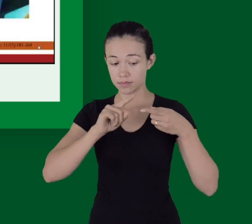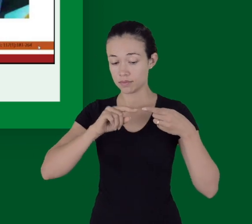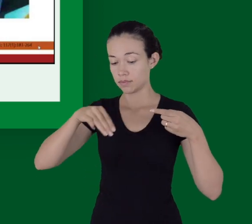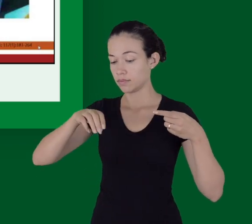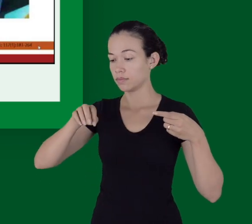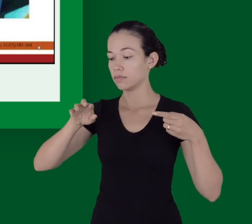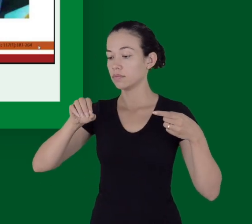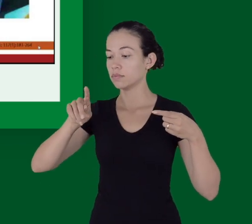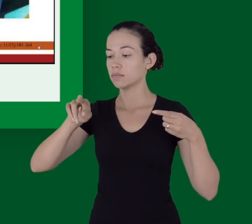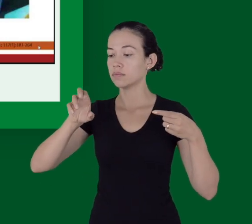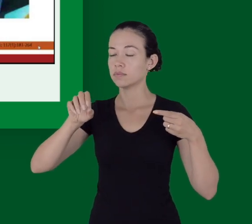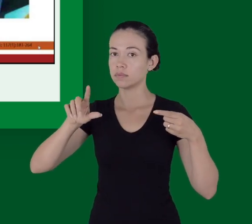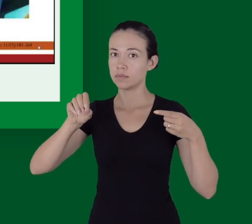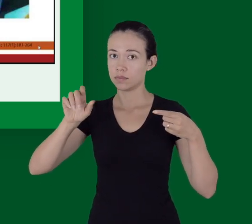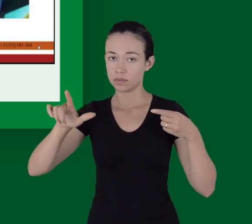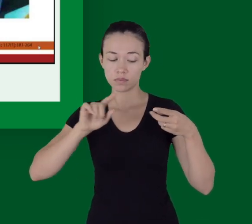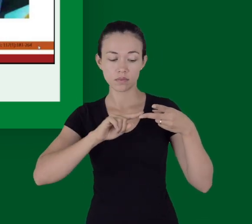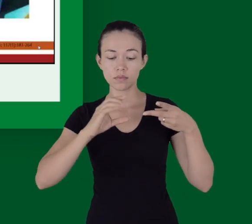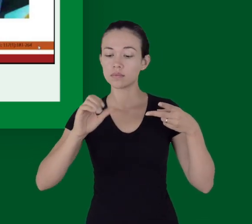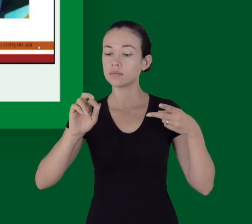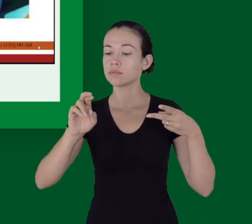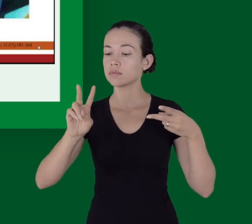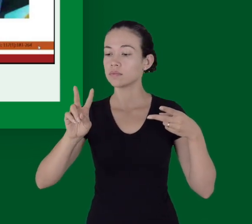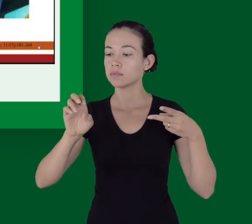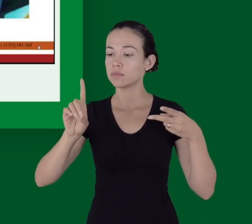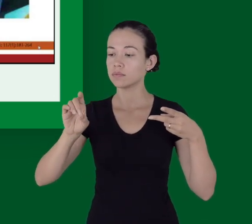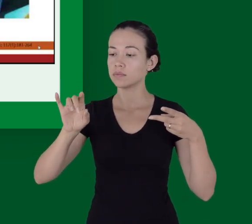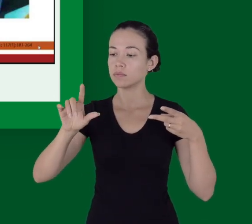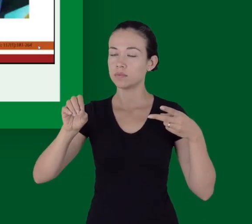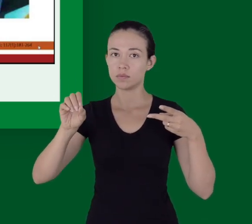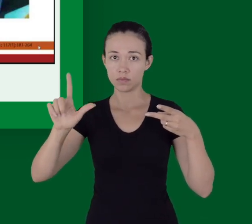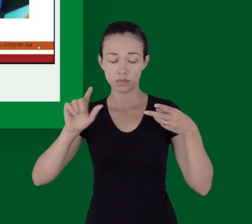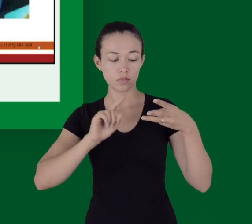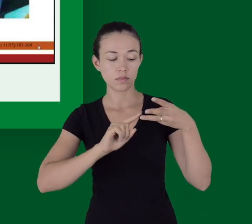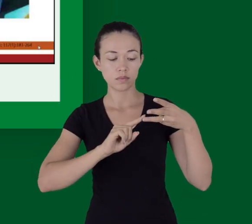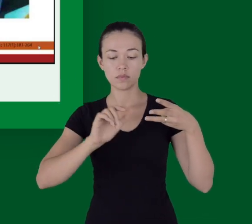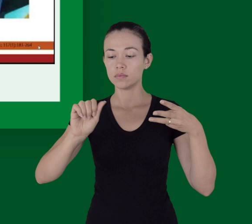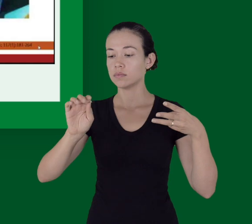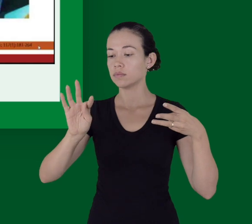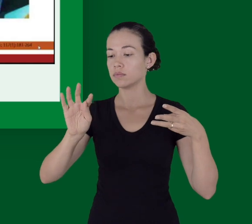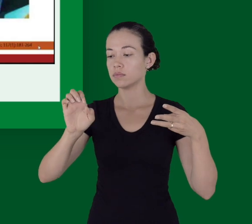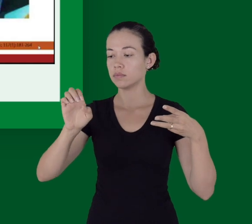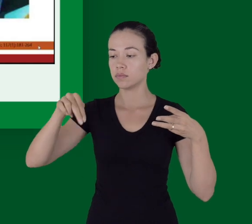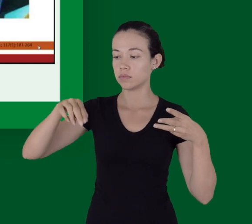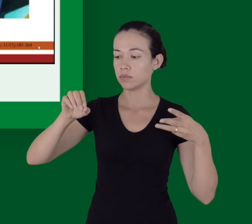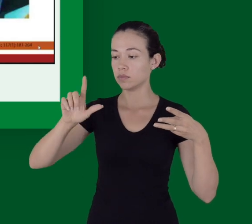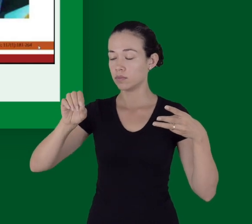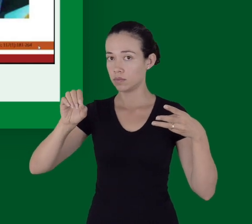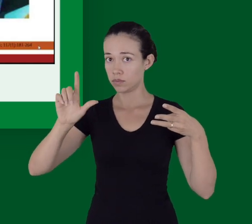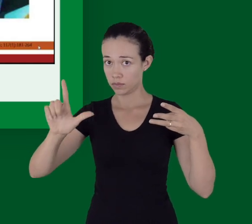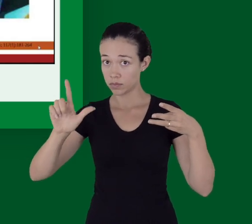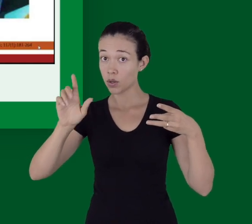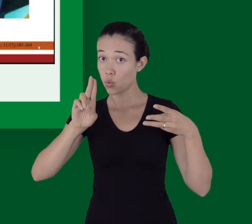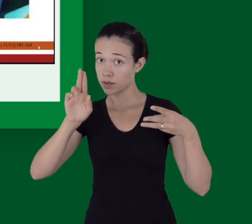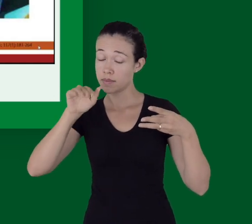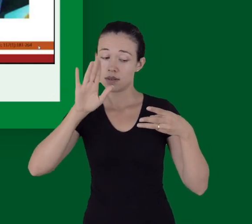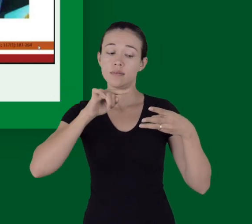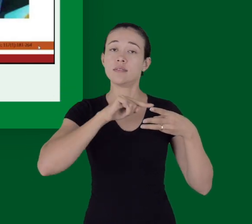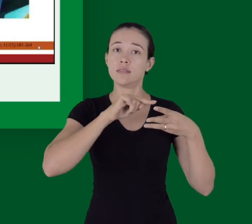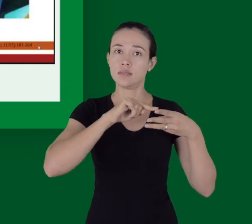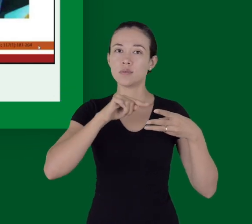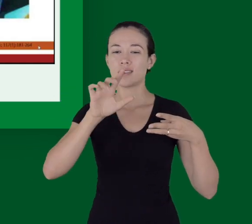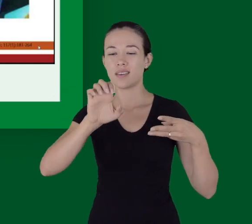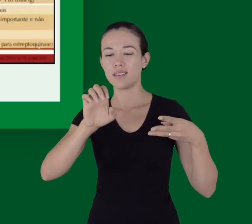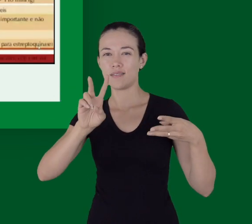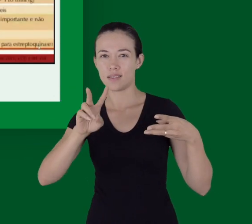metoprolol, carvedilol, atenolol. Tá? O que a gente usa mais assim seria o metoprolol, porque ele tem EV, né? O carvedilol é oral e o